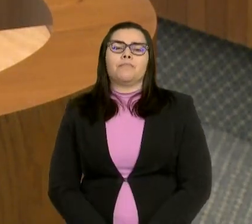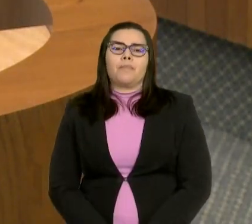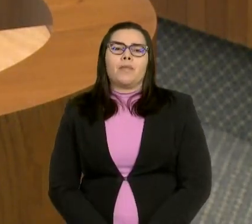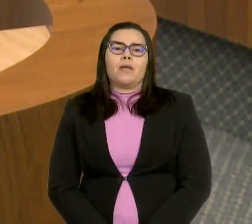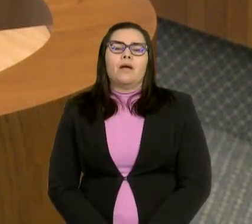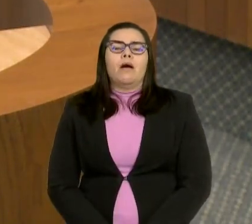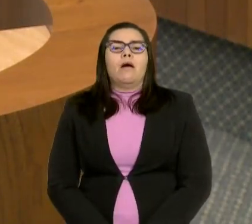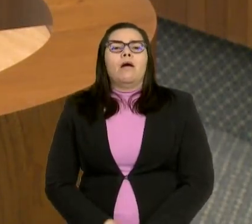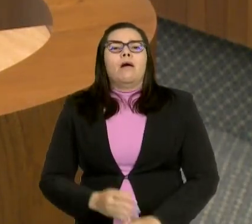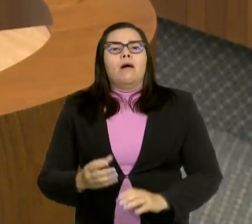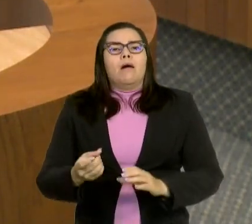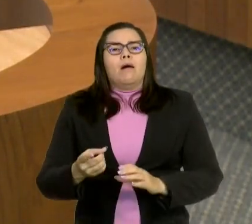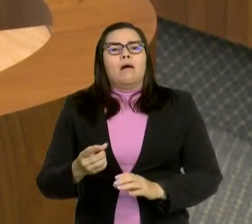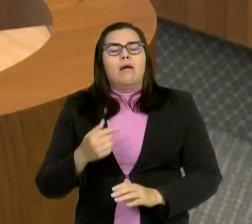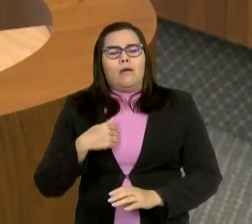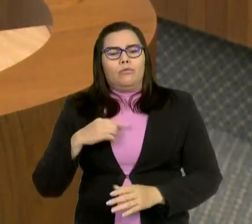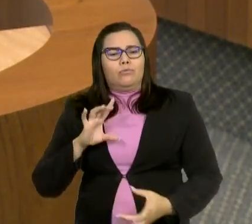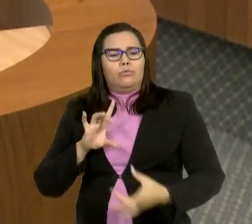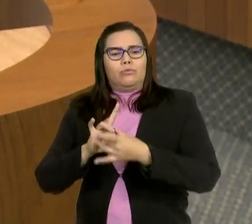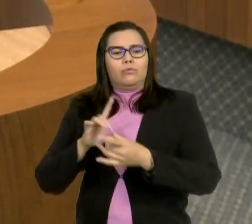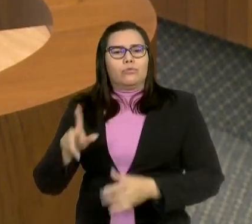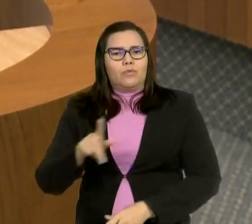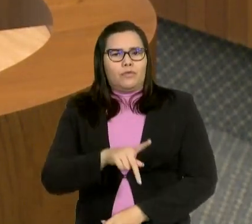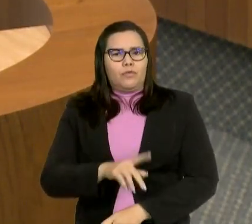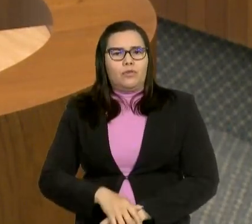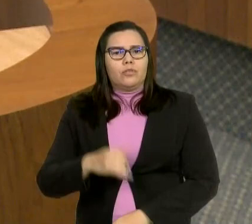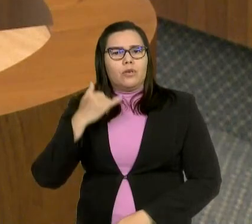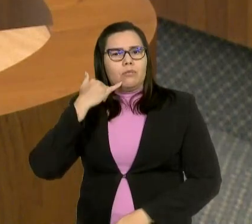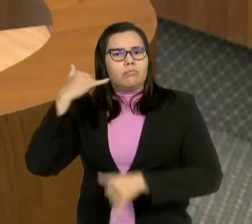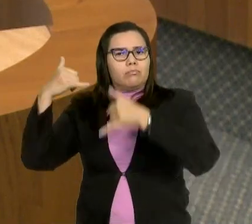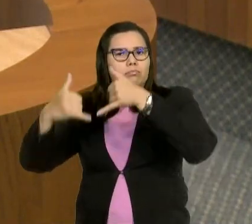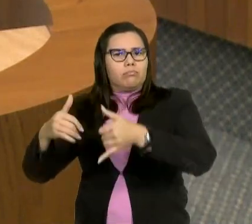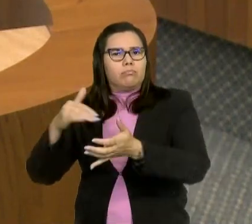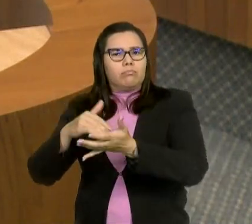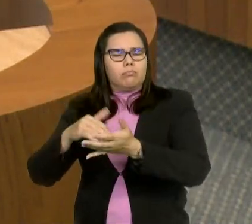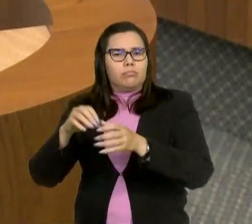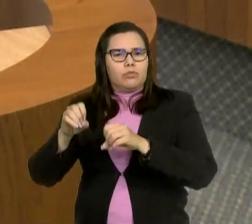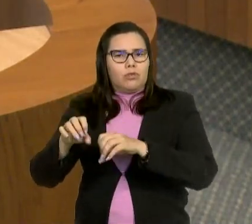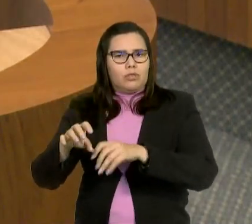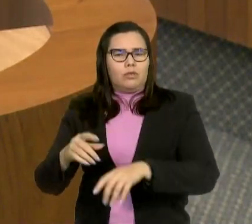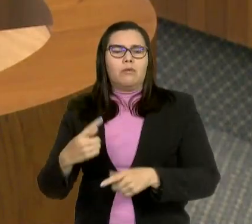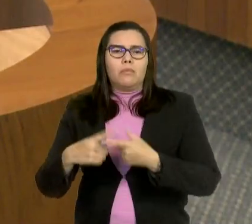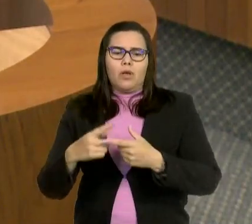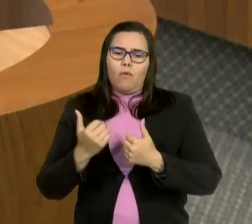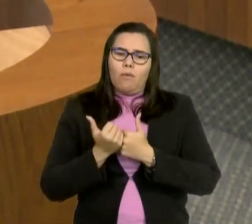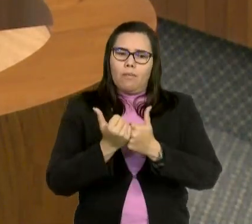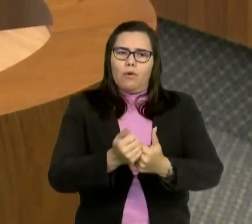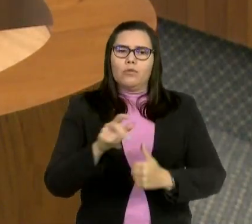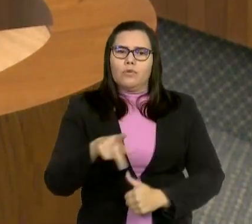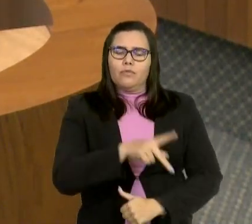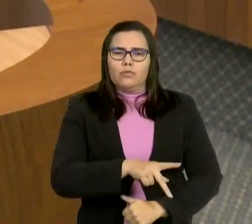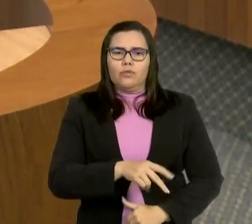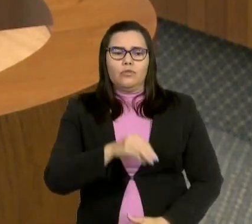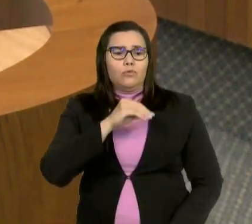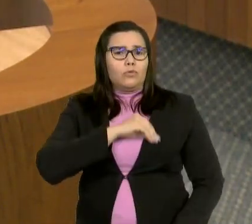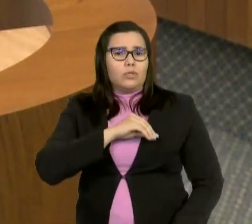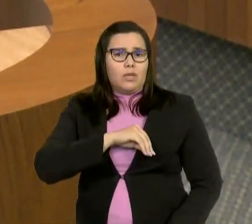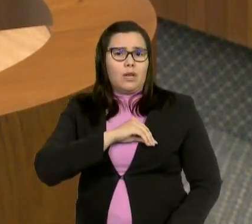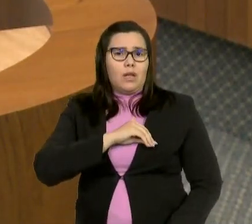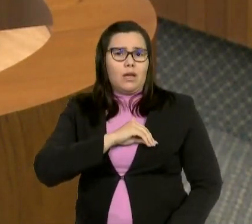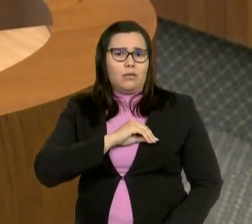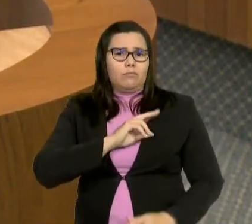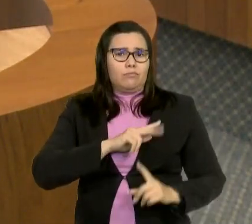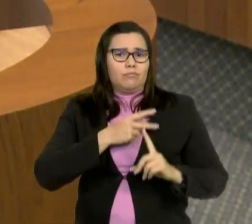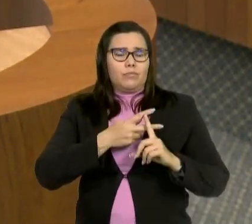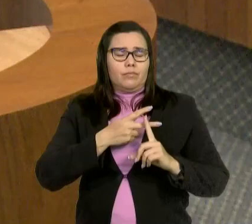professor e deputado Hélio. Já entramos em contato com a Secretaria de Educação, o secretário Felipe Camarão, com o próprio governo do Estado. Estamos agendando,